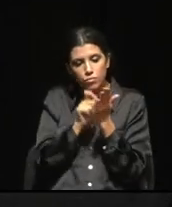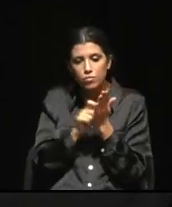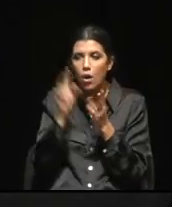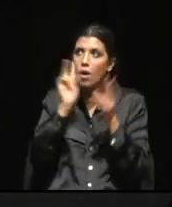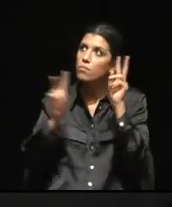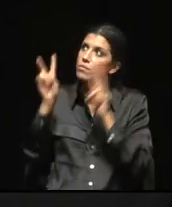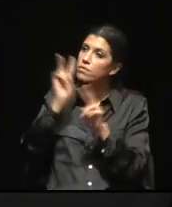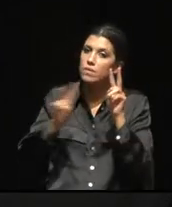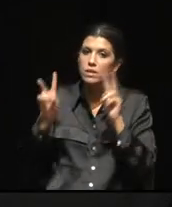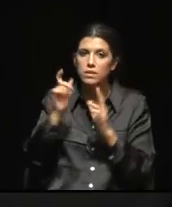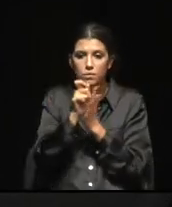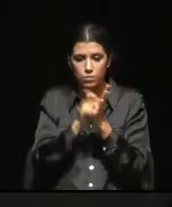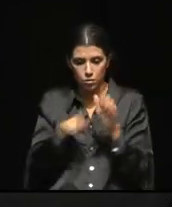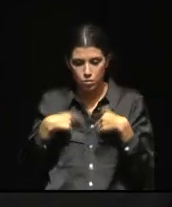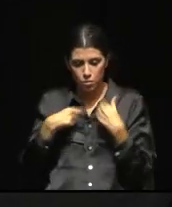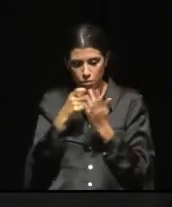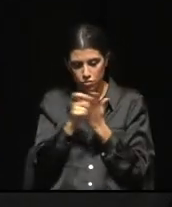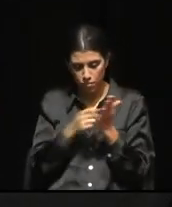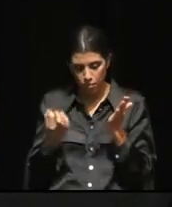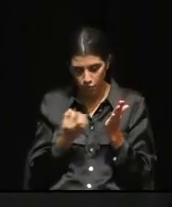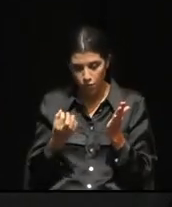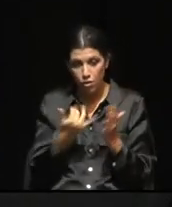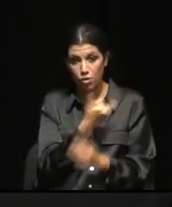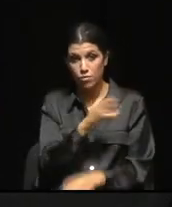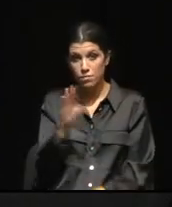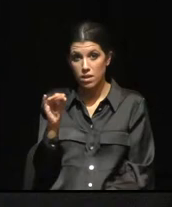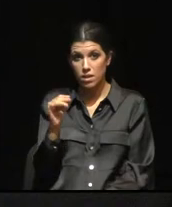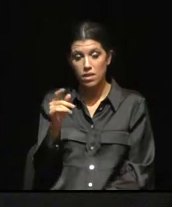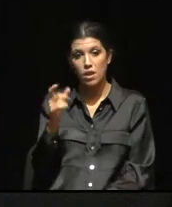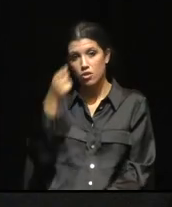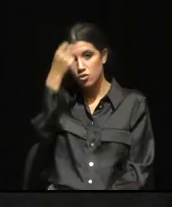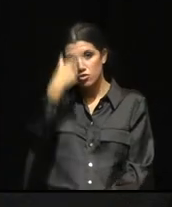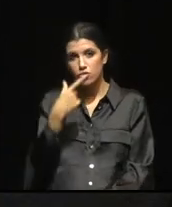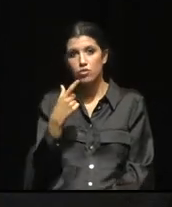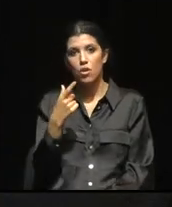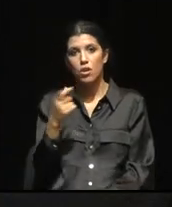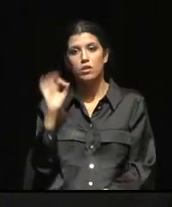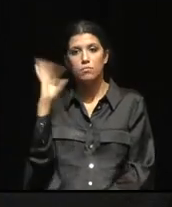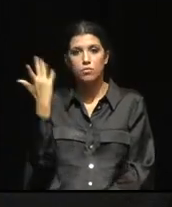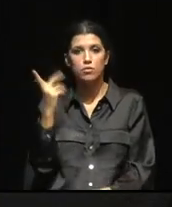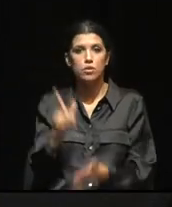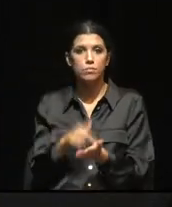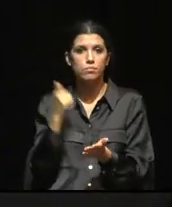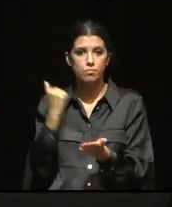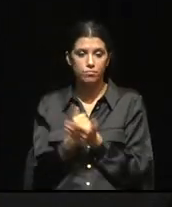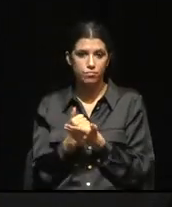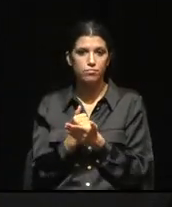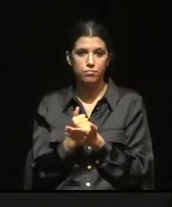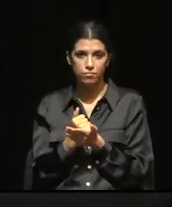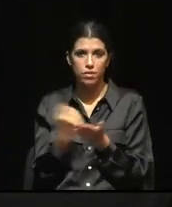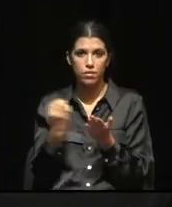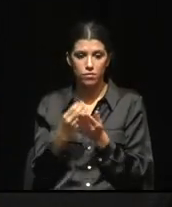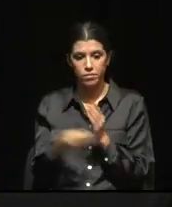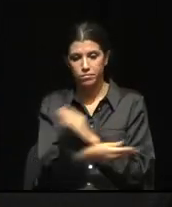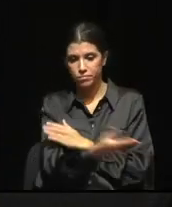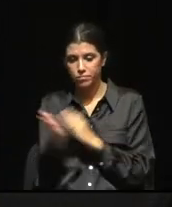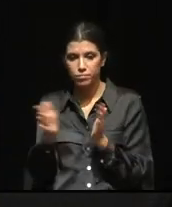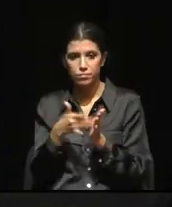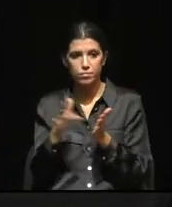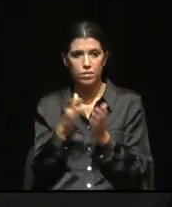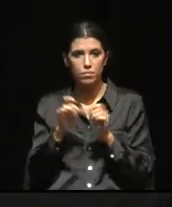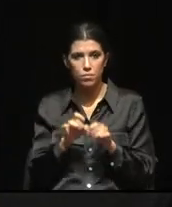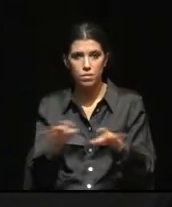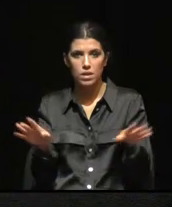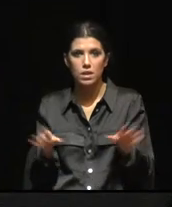à superfície de sua autoria em 2010 concluiu as histórias da meteorologia antes do século XX que doou para publicação à